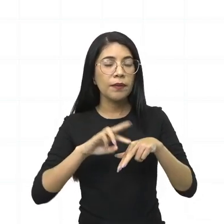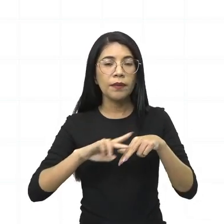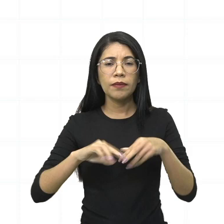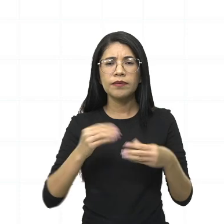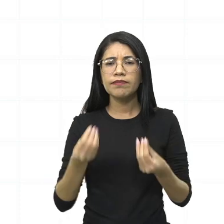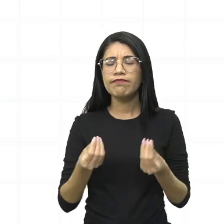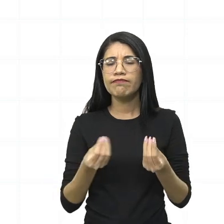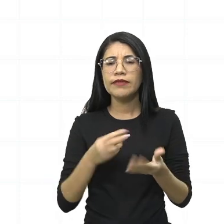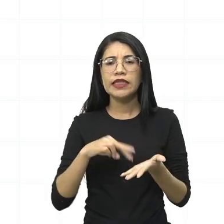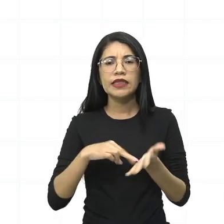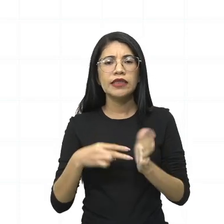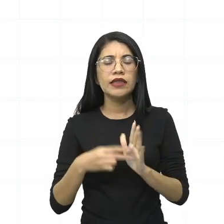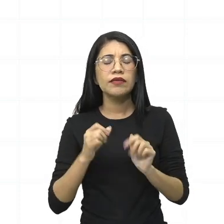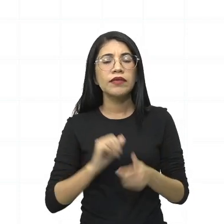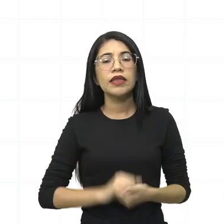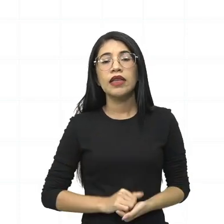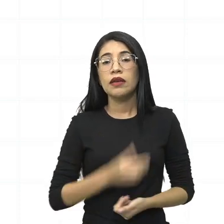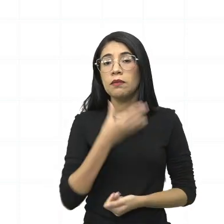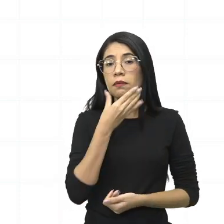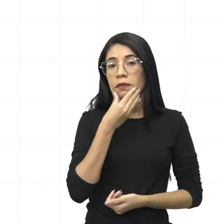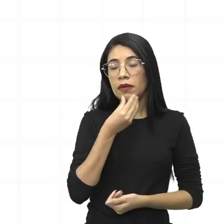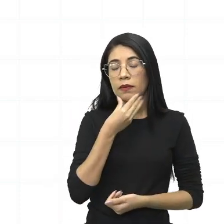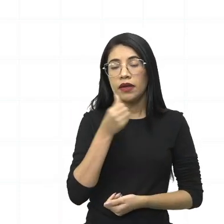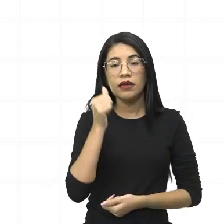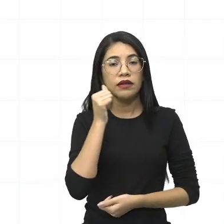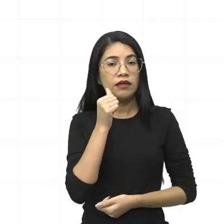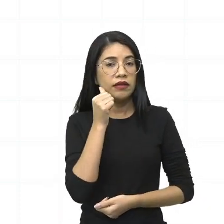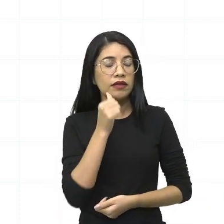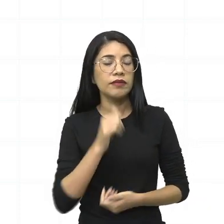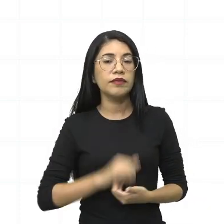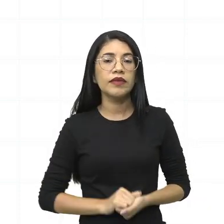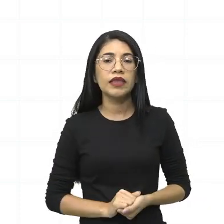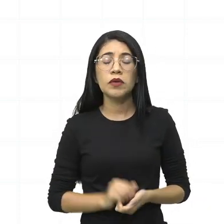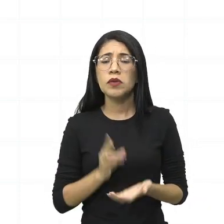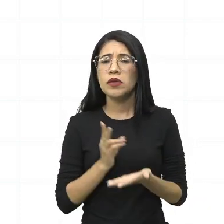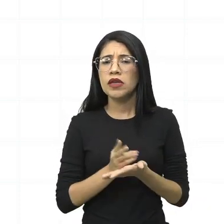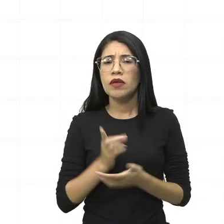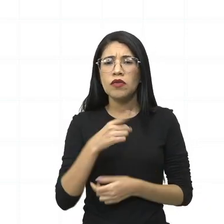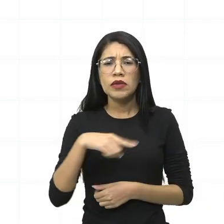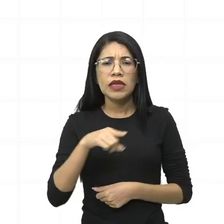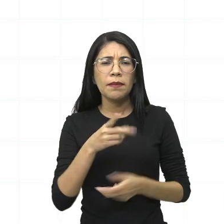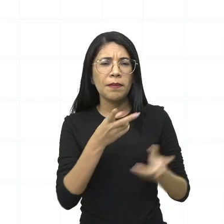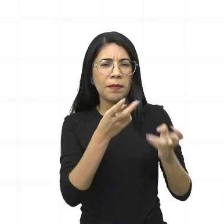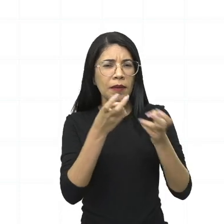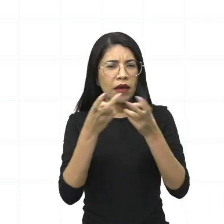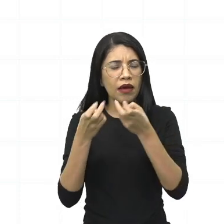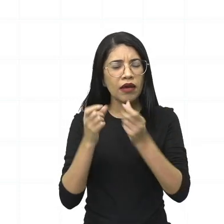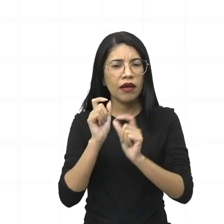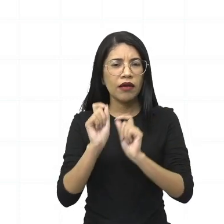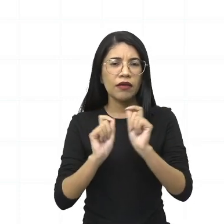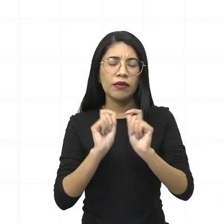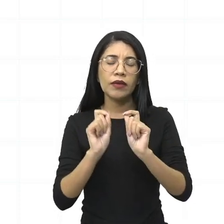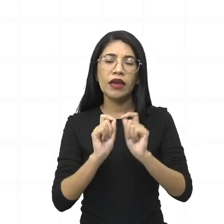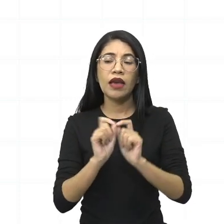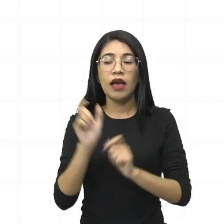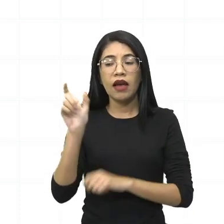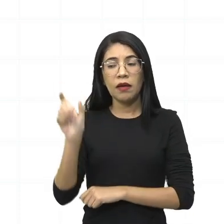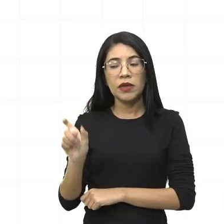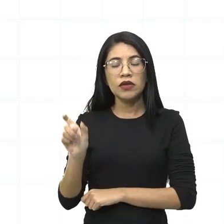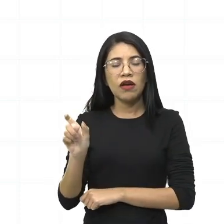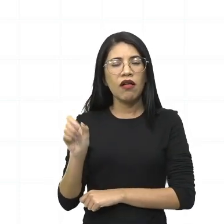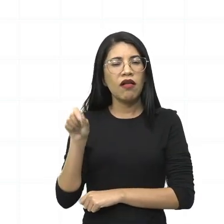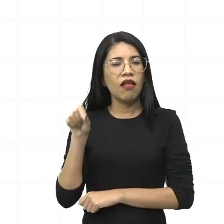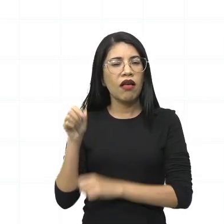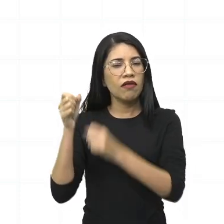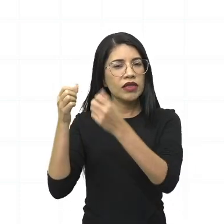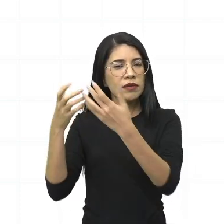gênero, professor? Masculino e feminino. Todas as vezes que vocês ouvirem aí alguém falar,